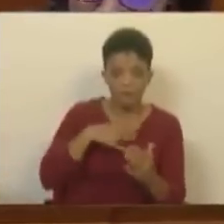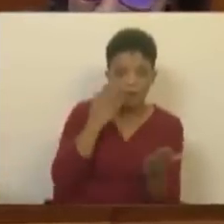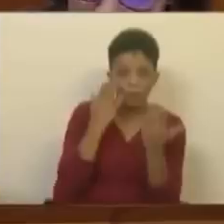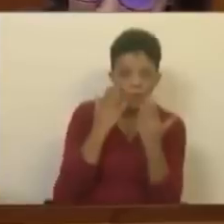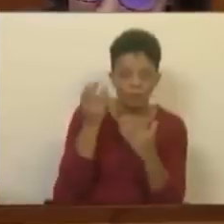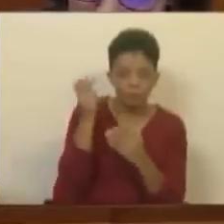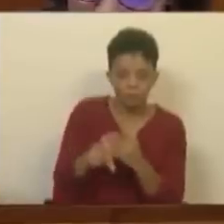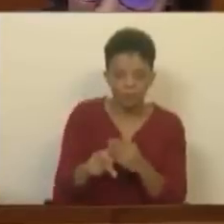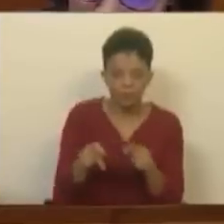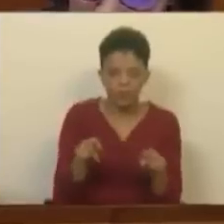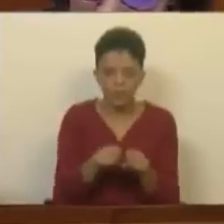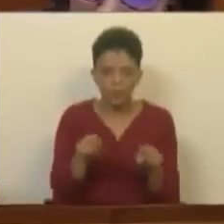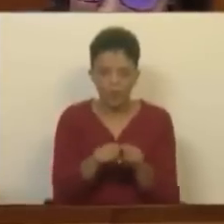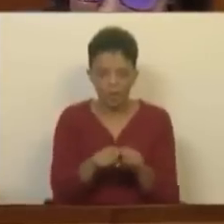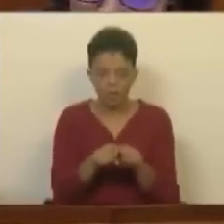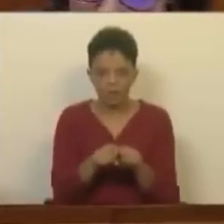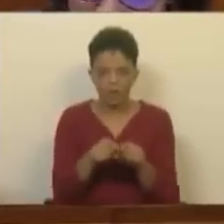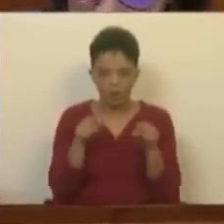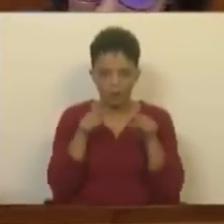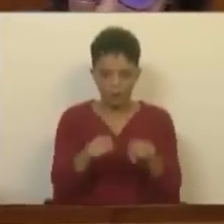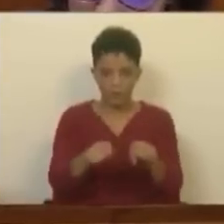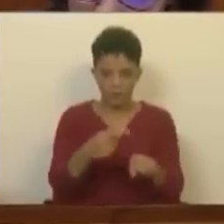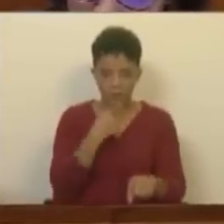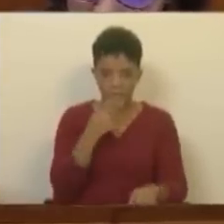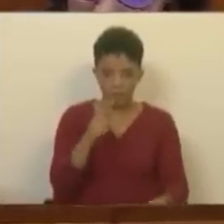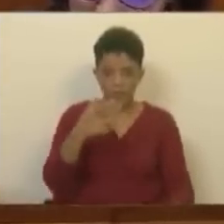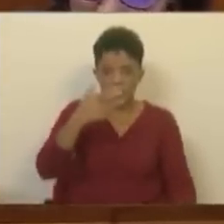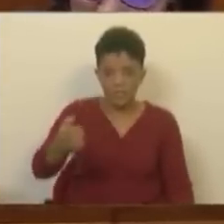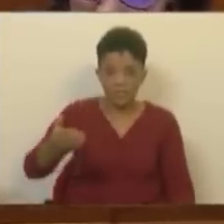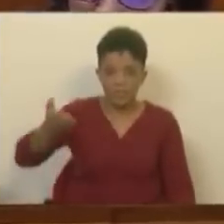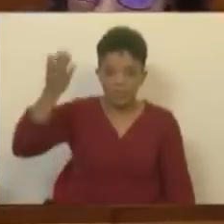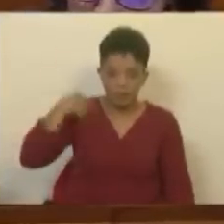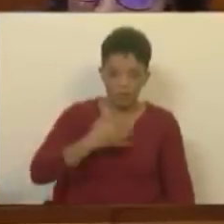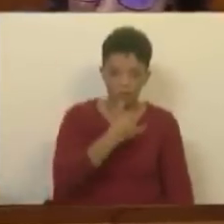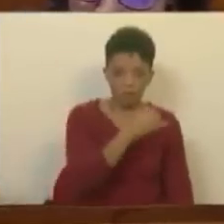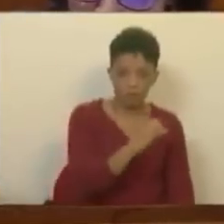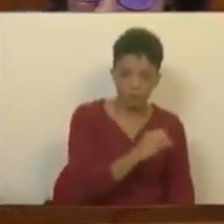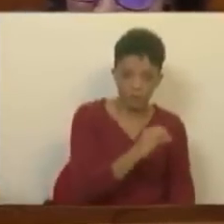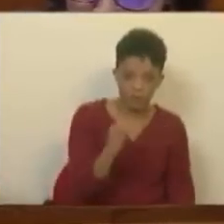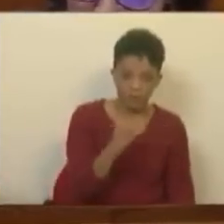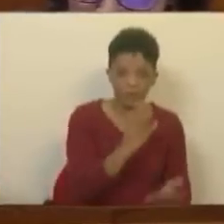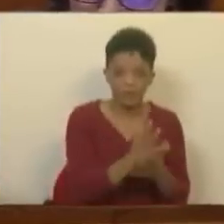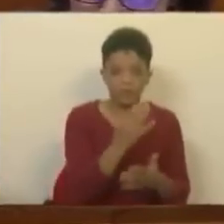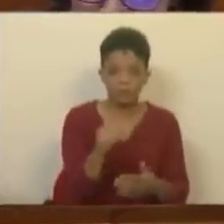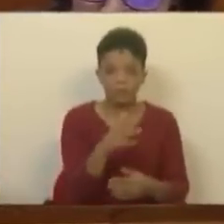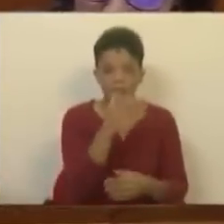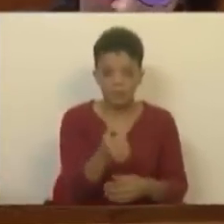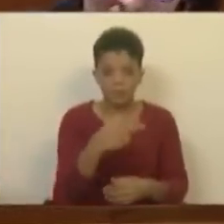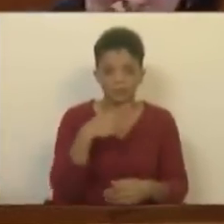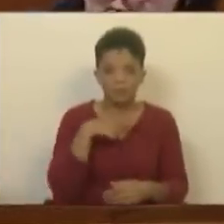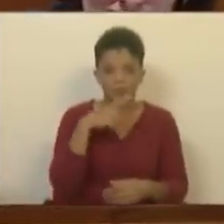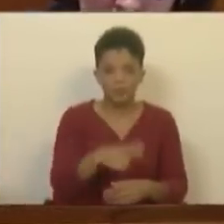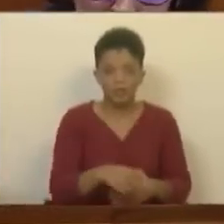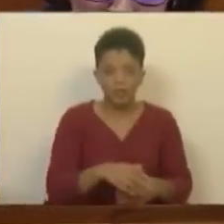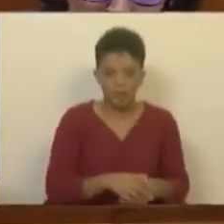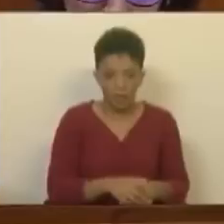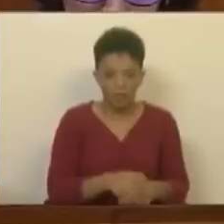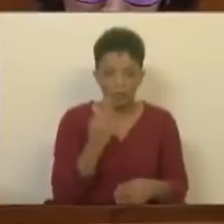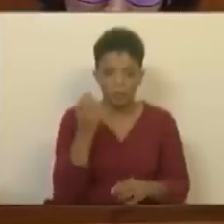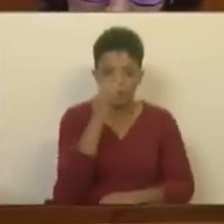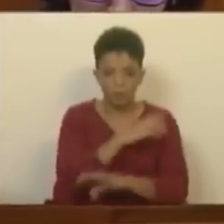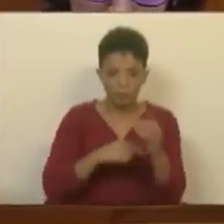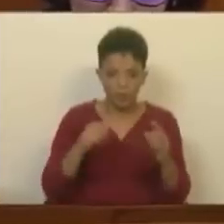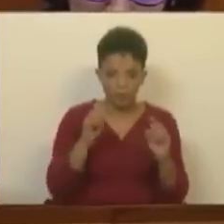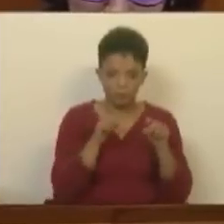com o que significa convergência é assim nos 15 anos anteriores entre 2000 e 2015 Portugal só convergiu com